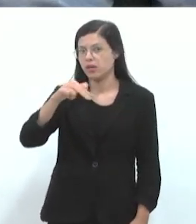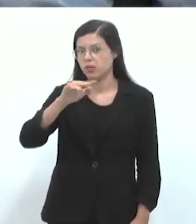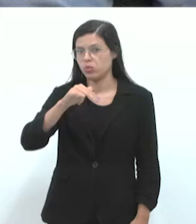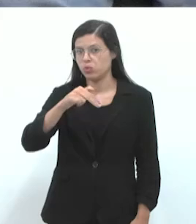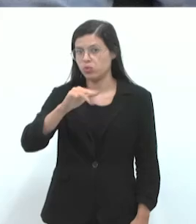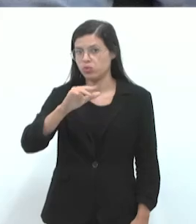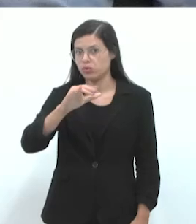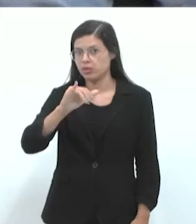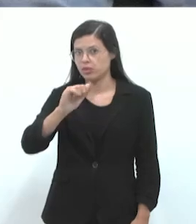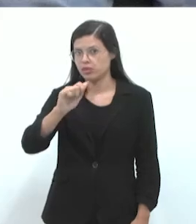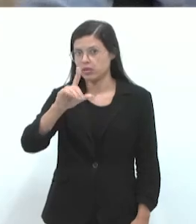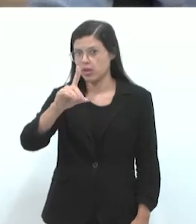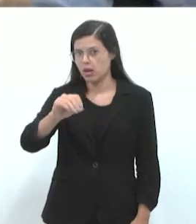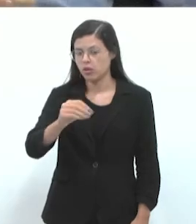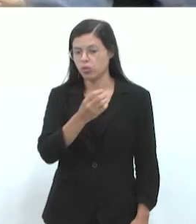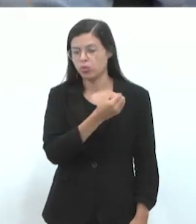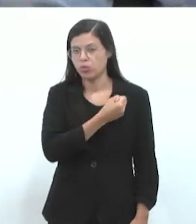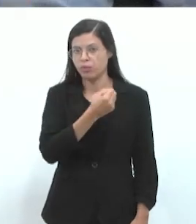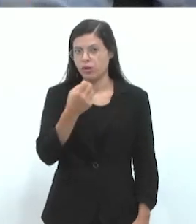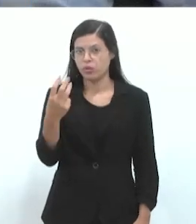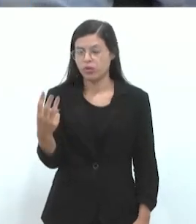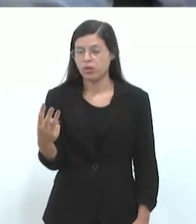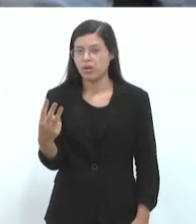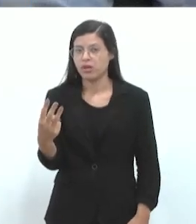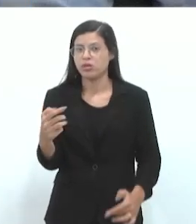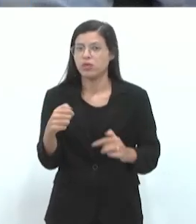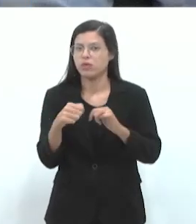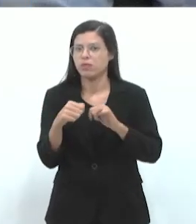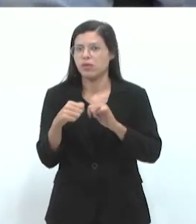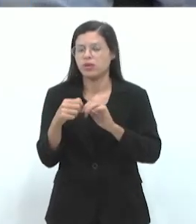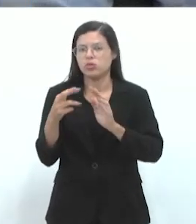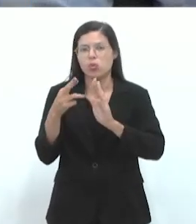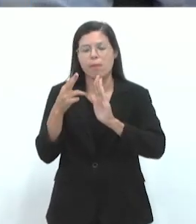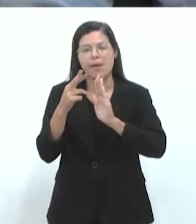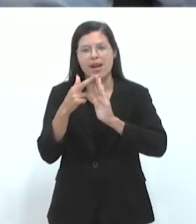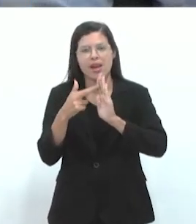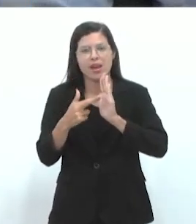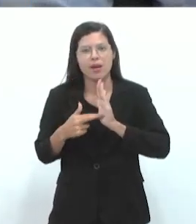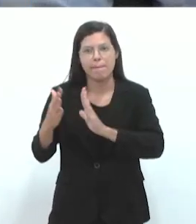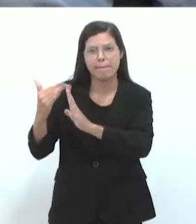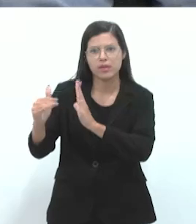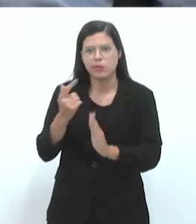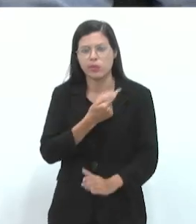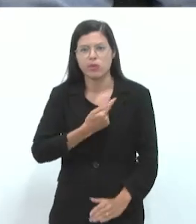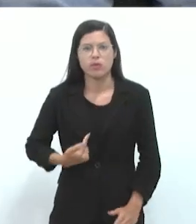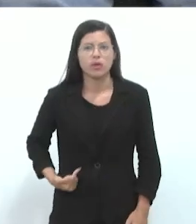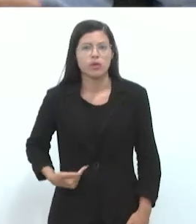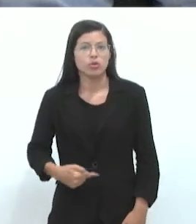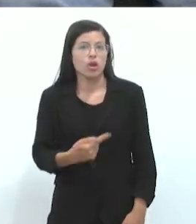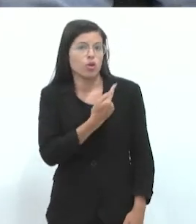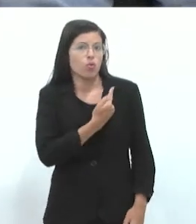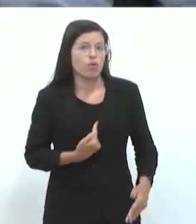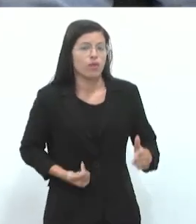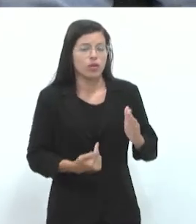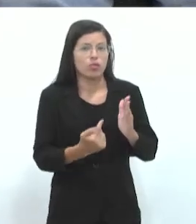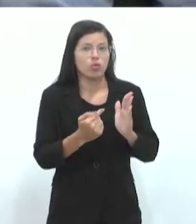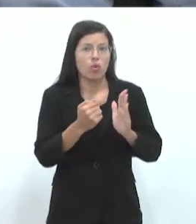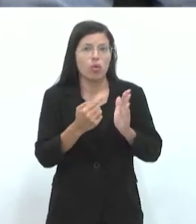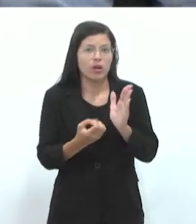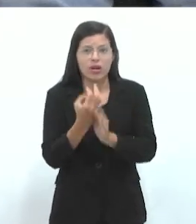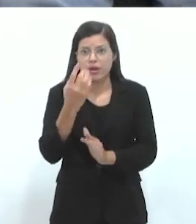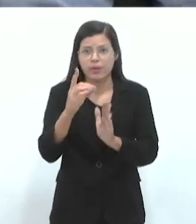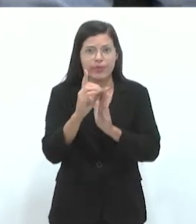quê? Ela faz uma normativa, manda para o governador baixa um decreto, abre uma crise entre os dois poderes. É